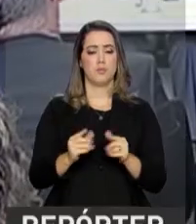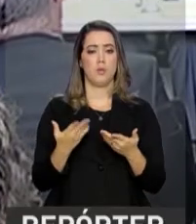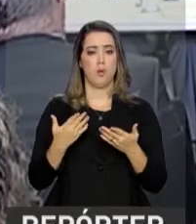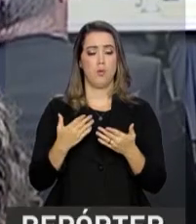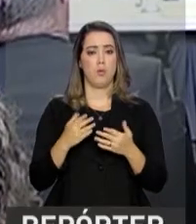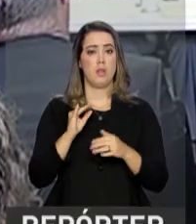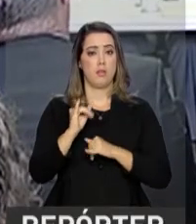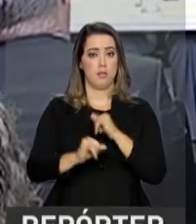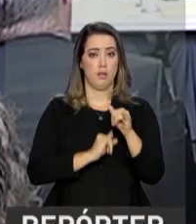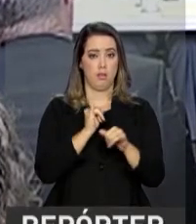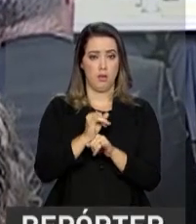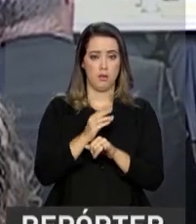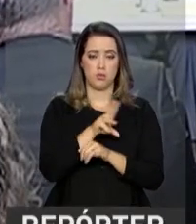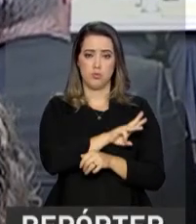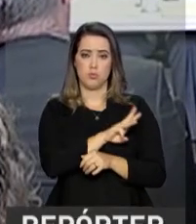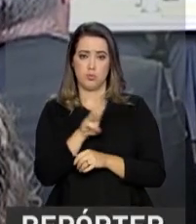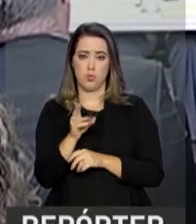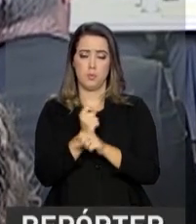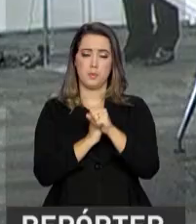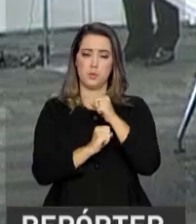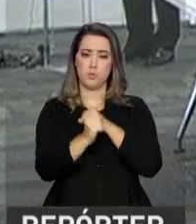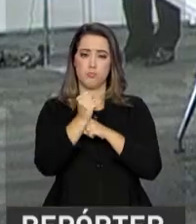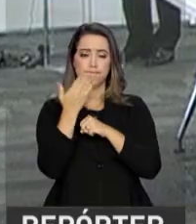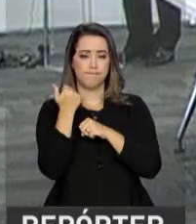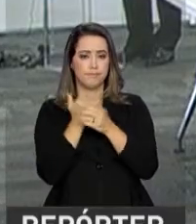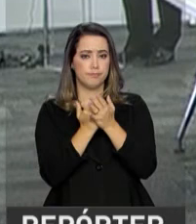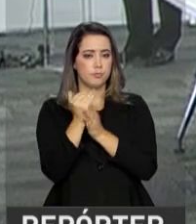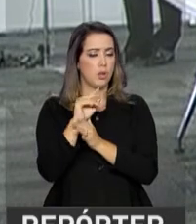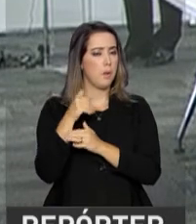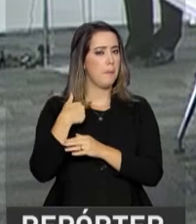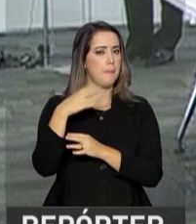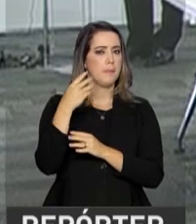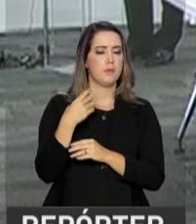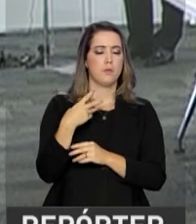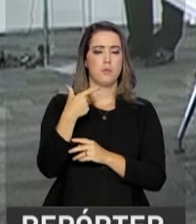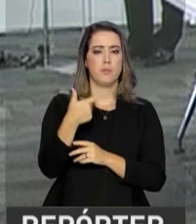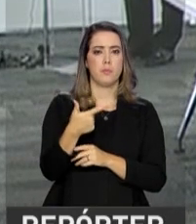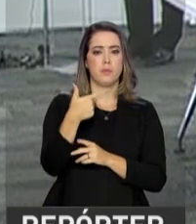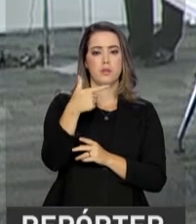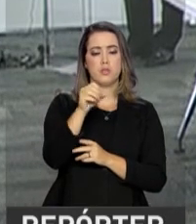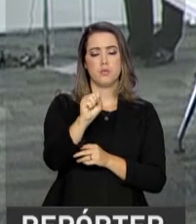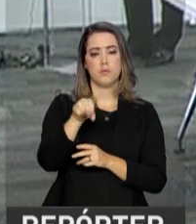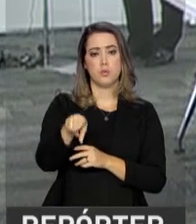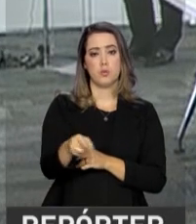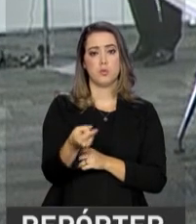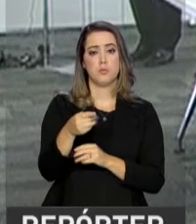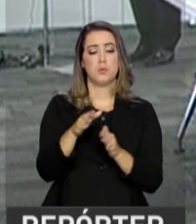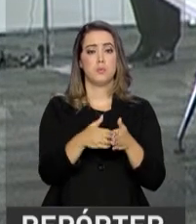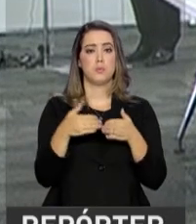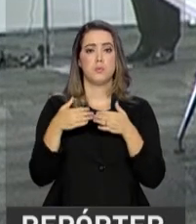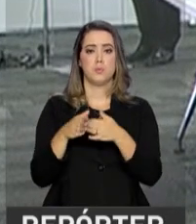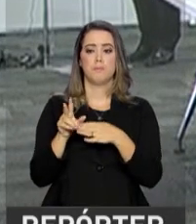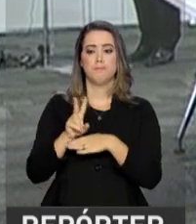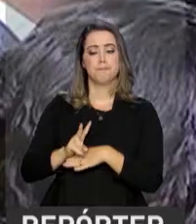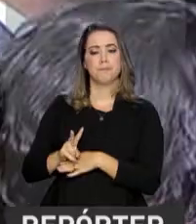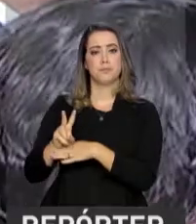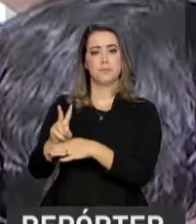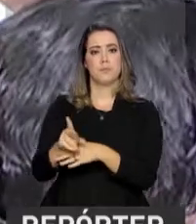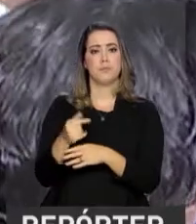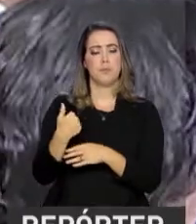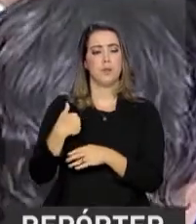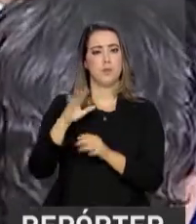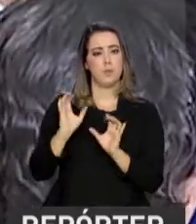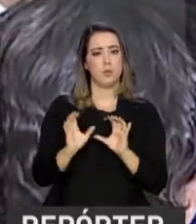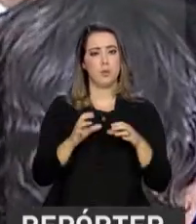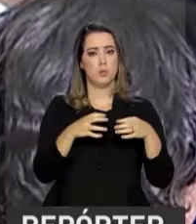canal que entrou em funcionamento no ano passado já realizou mais de 28 mil solicitações de financiamento a